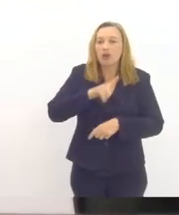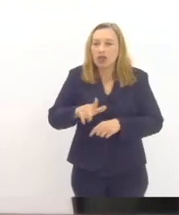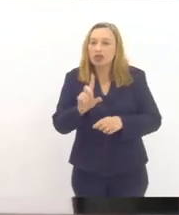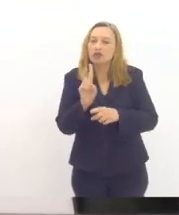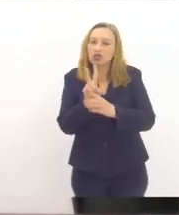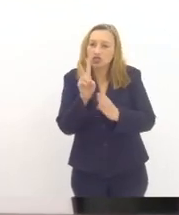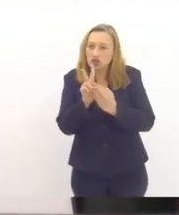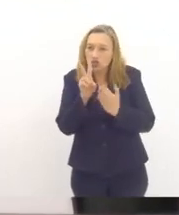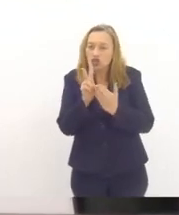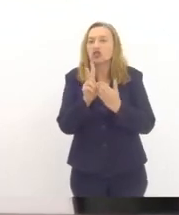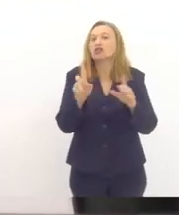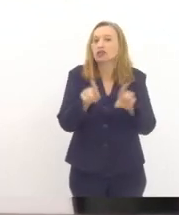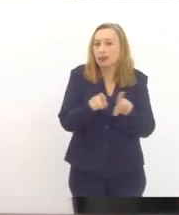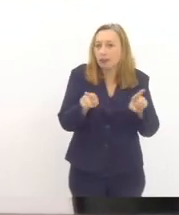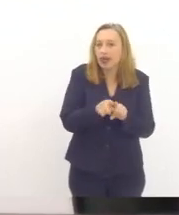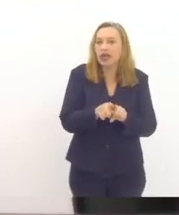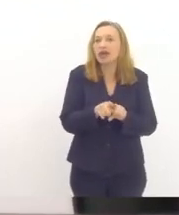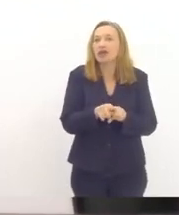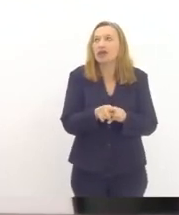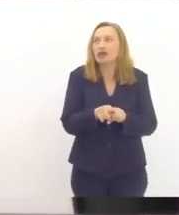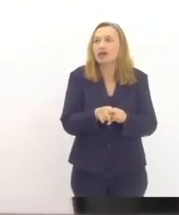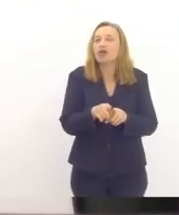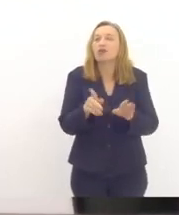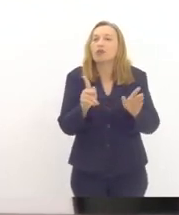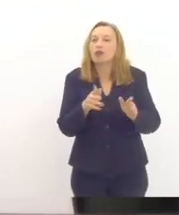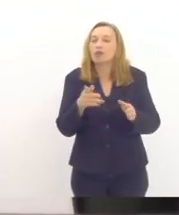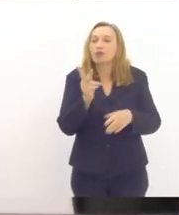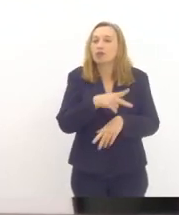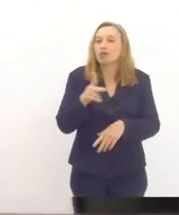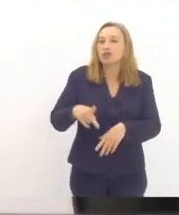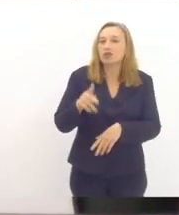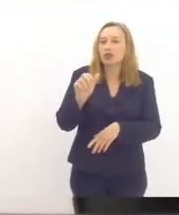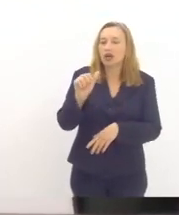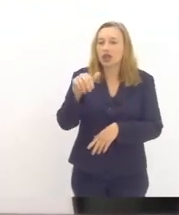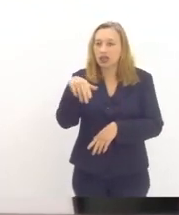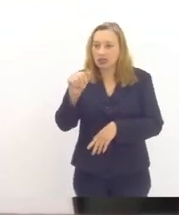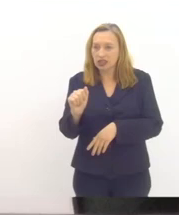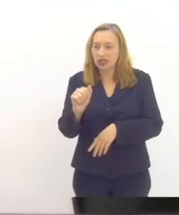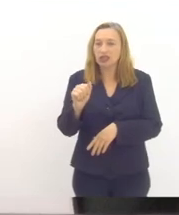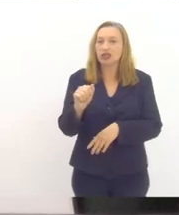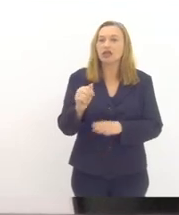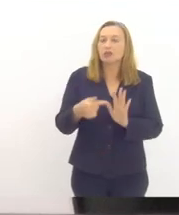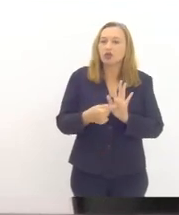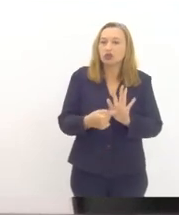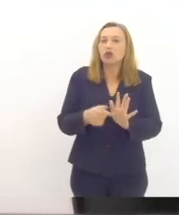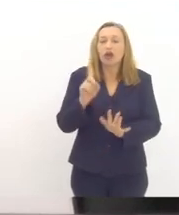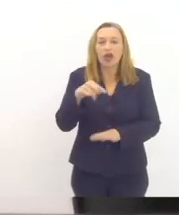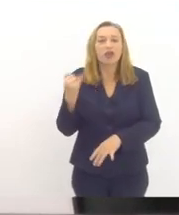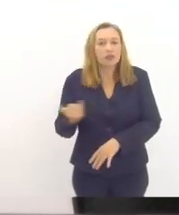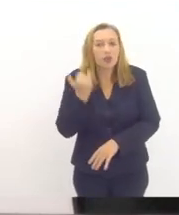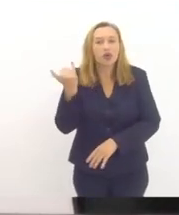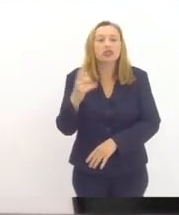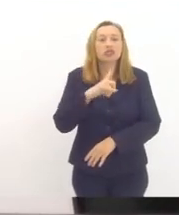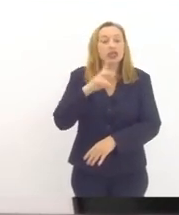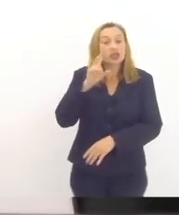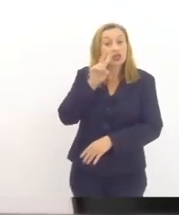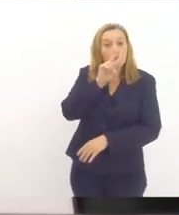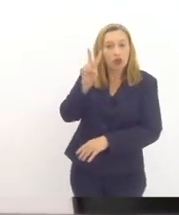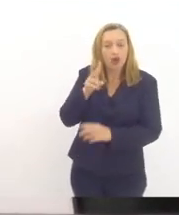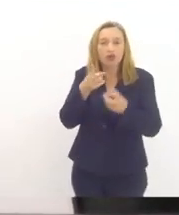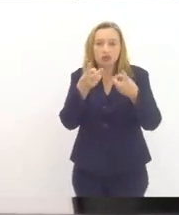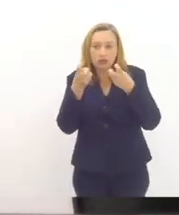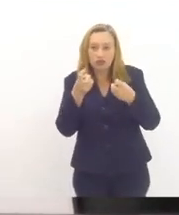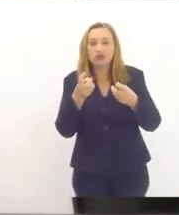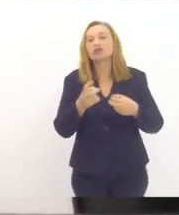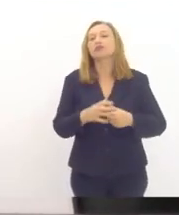ainda também, como a professora Ana Karina nos colocou, é importante ter esse olhar, essa